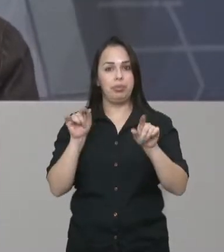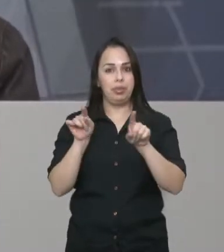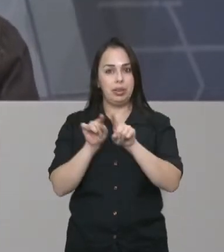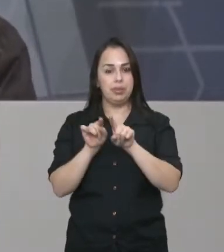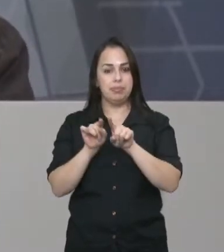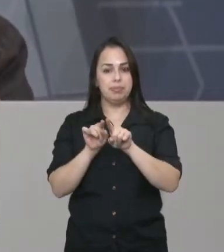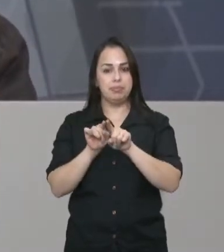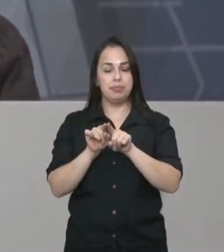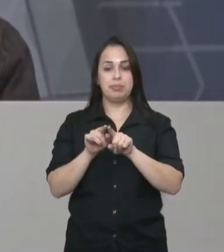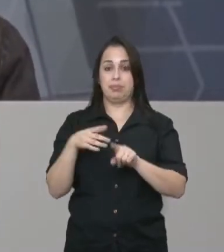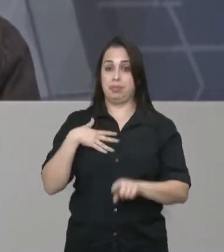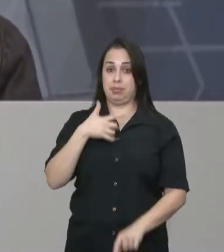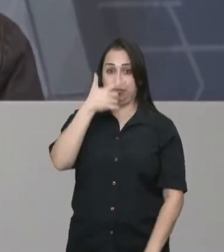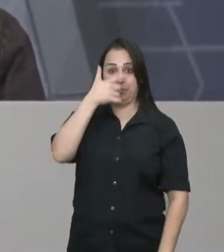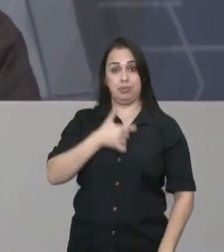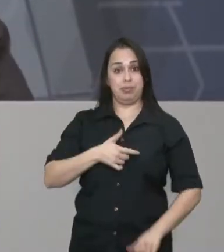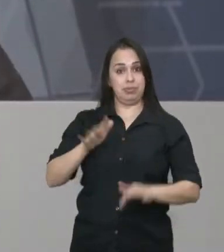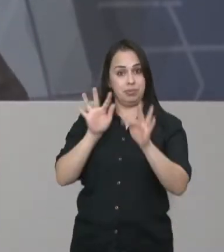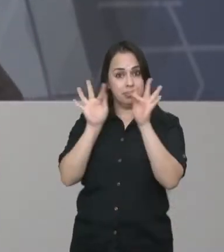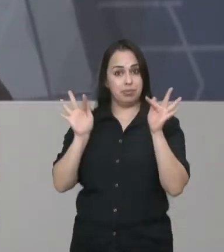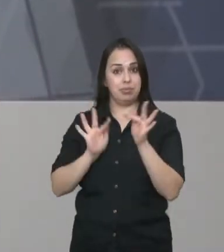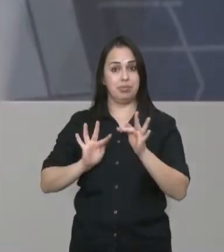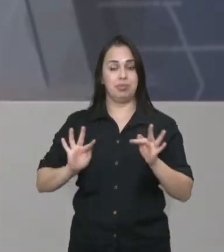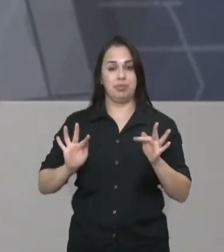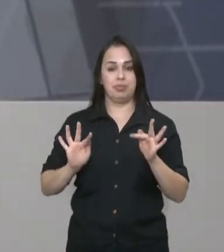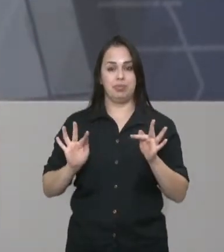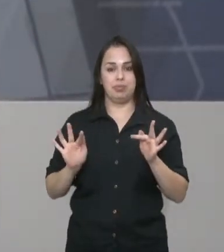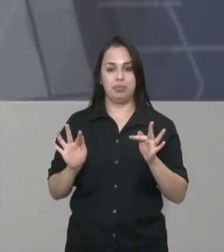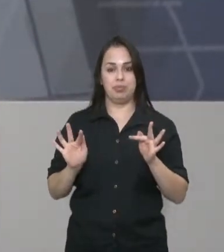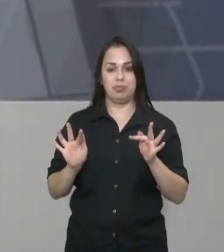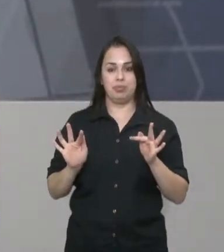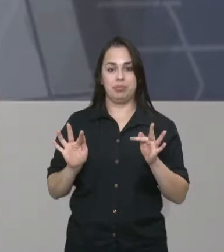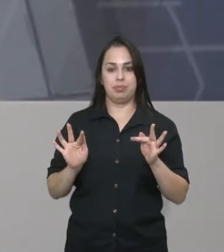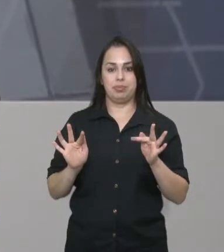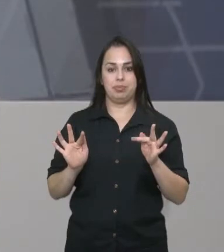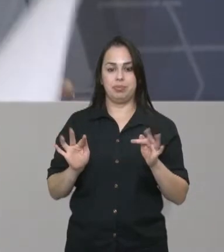a felicidade de ter,